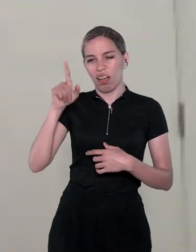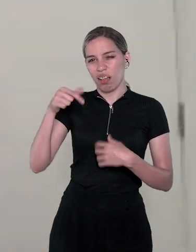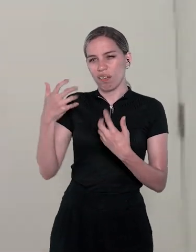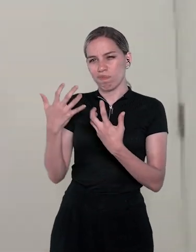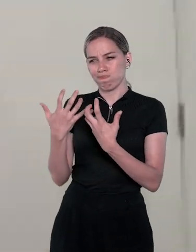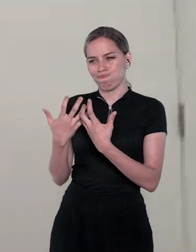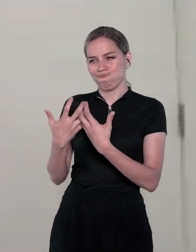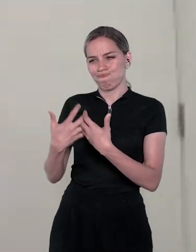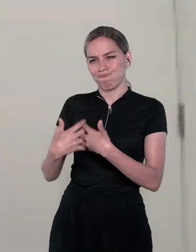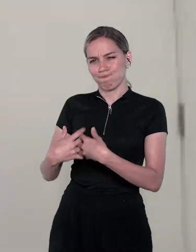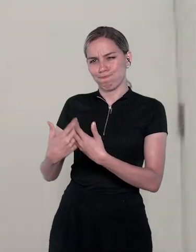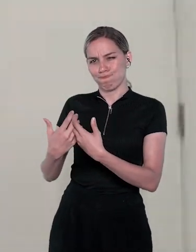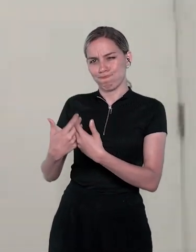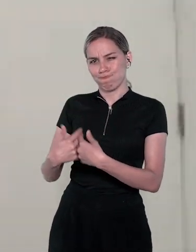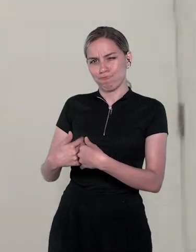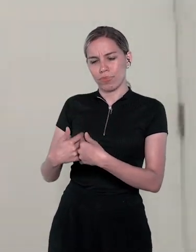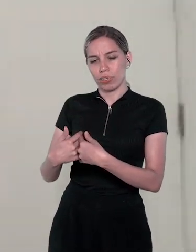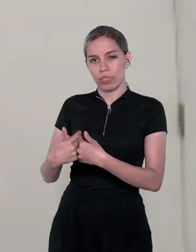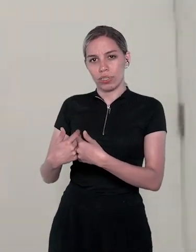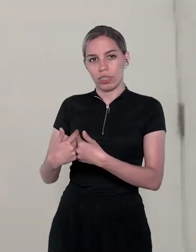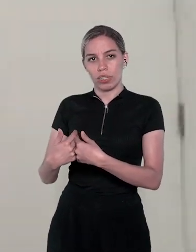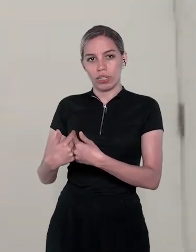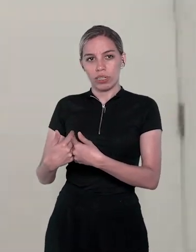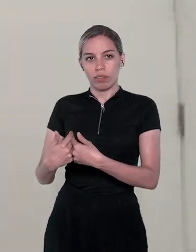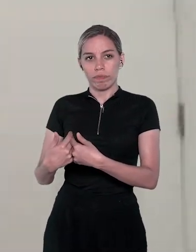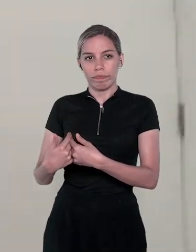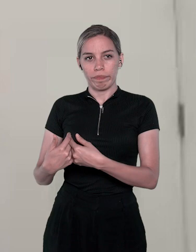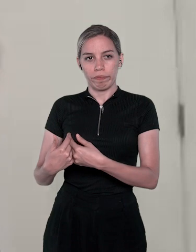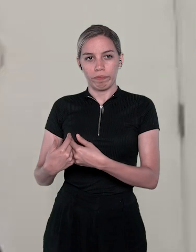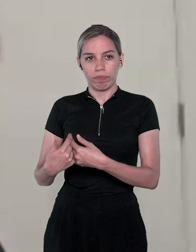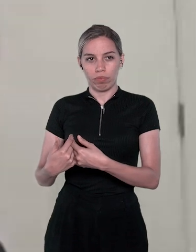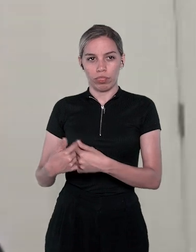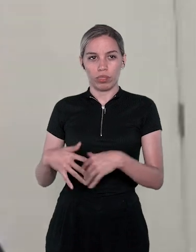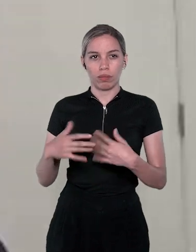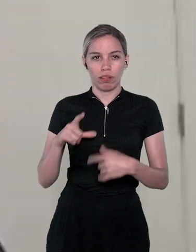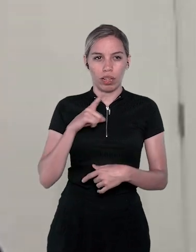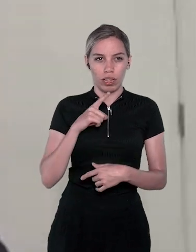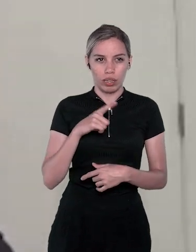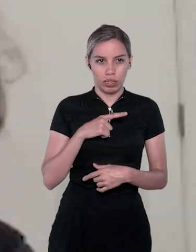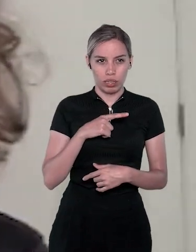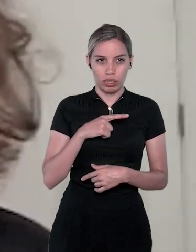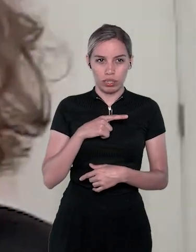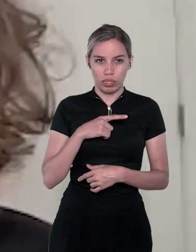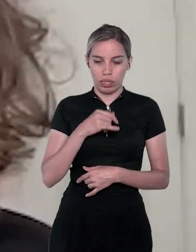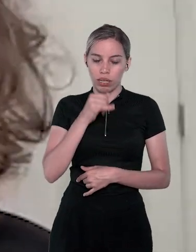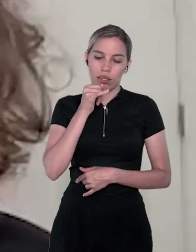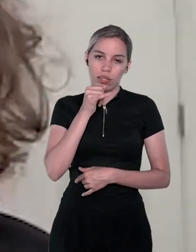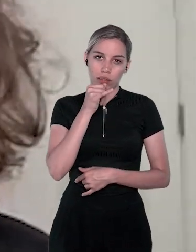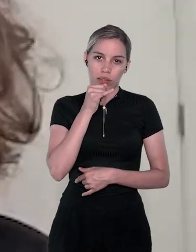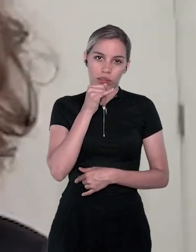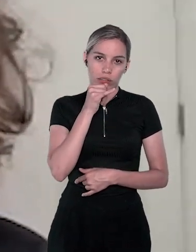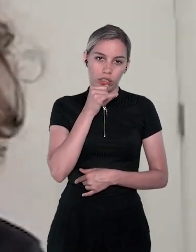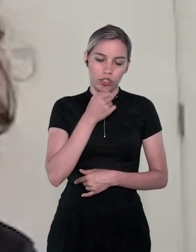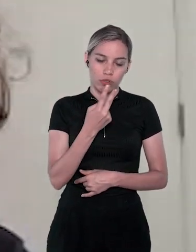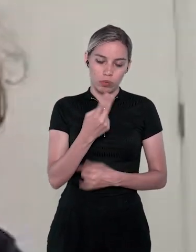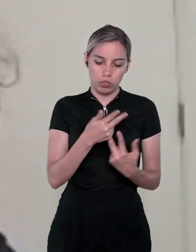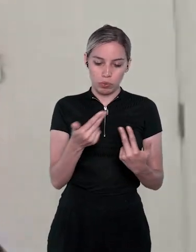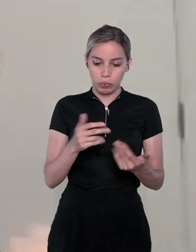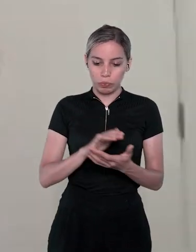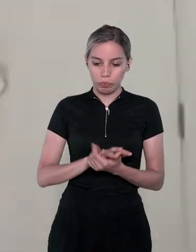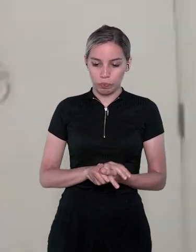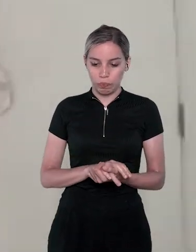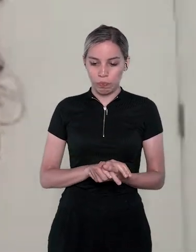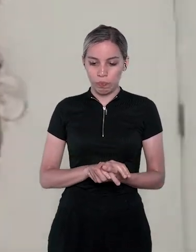bem complexo. Eu diria que quando tem ruptura profunda, como Maria, então vamos pegar os